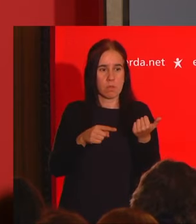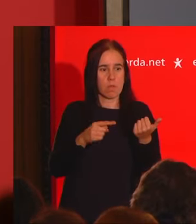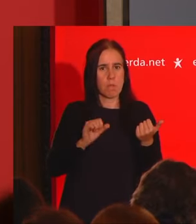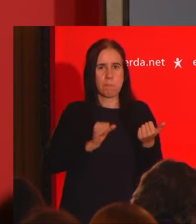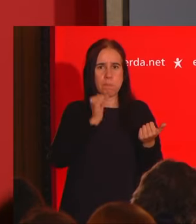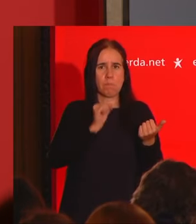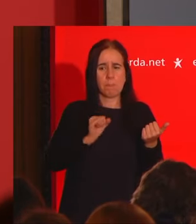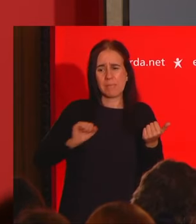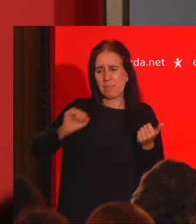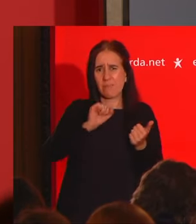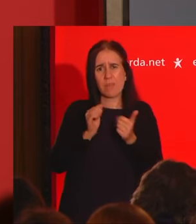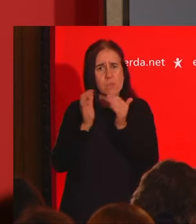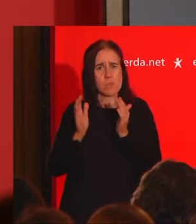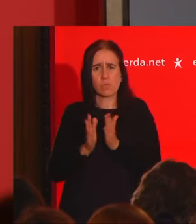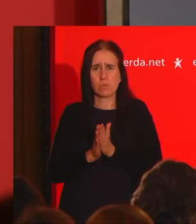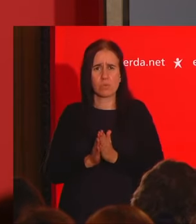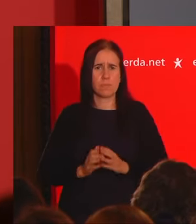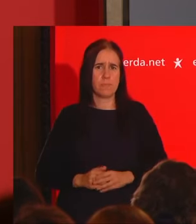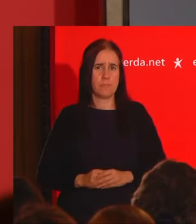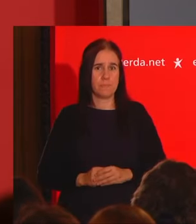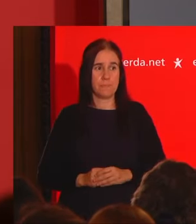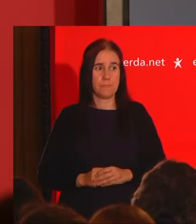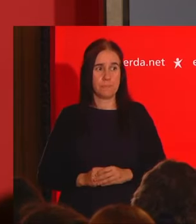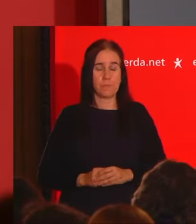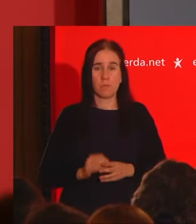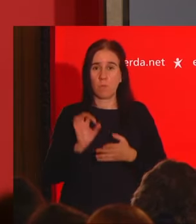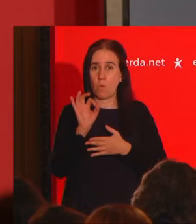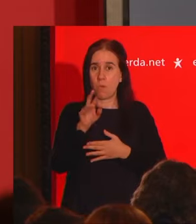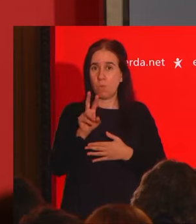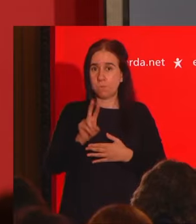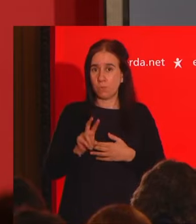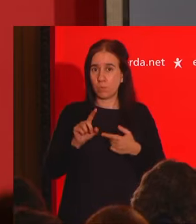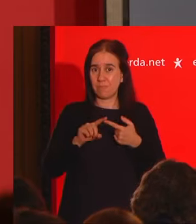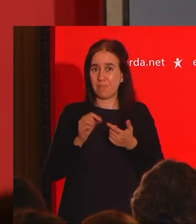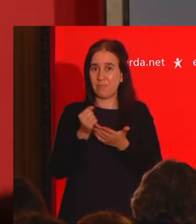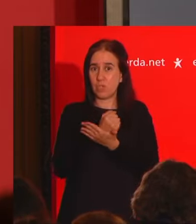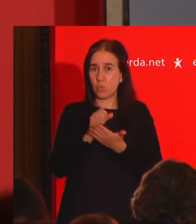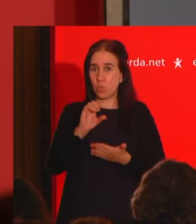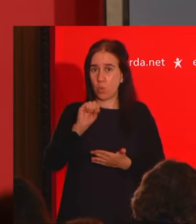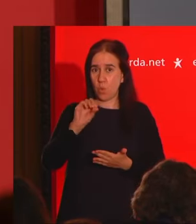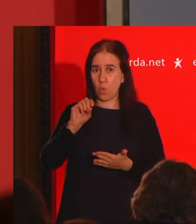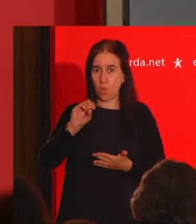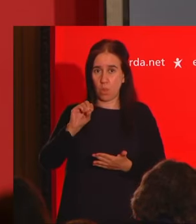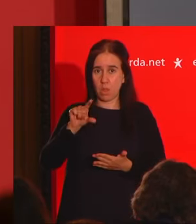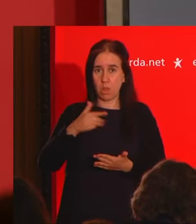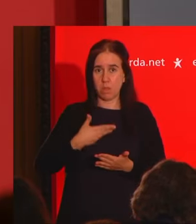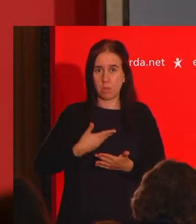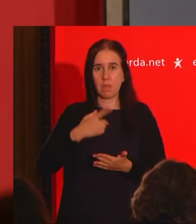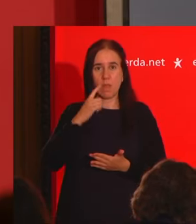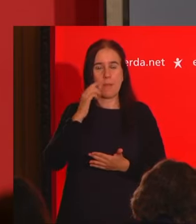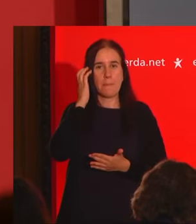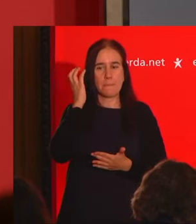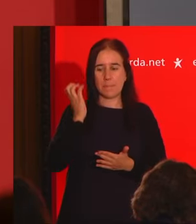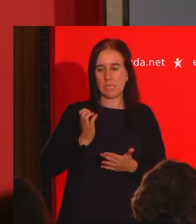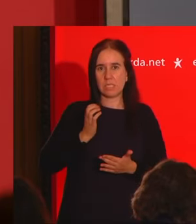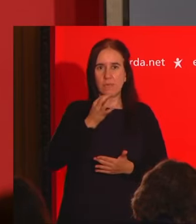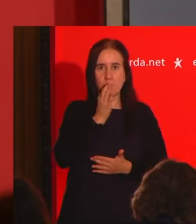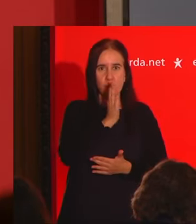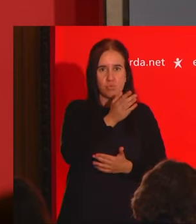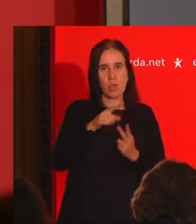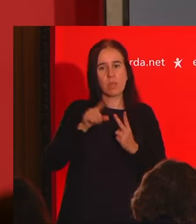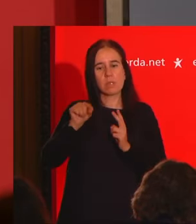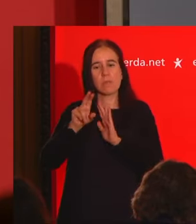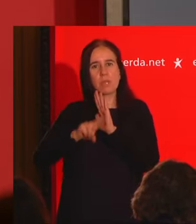ser de todos. Queria deixar uma segunda nota sobre os vistos gold. A Marisa Matias já falou disto e do relatório